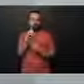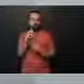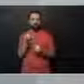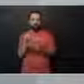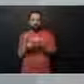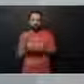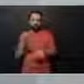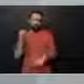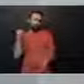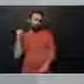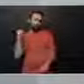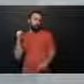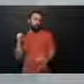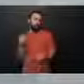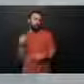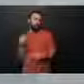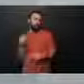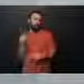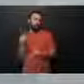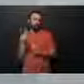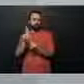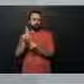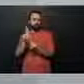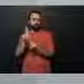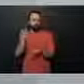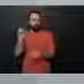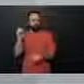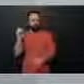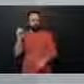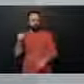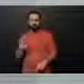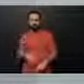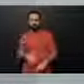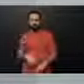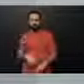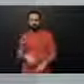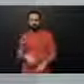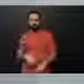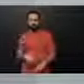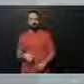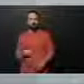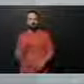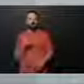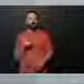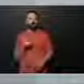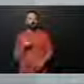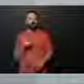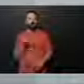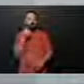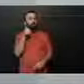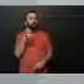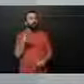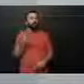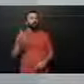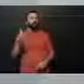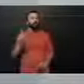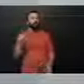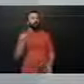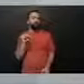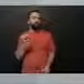A Maria, ela não utilizou a placa da centena. Ela utilizou dezenas. Então, vamos lá?